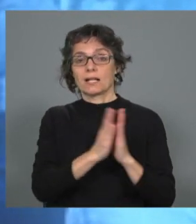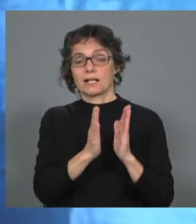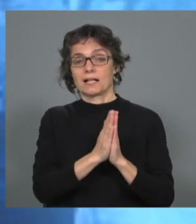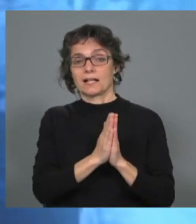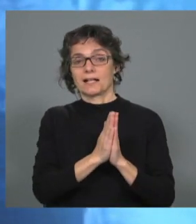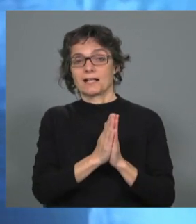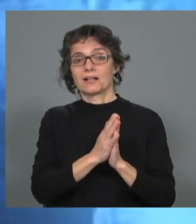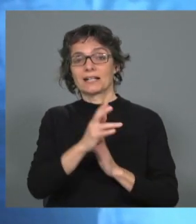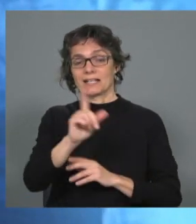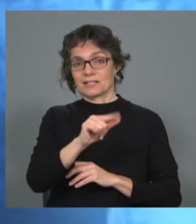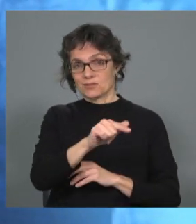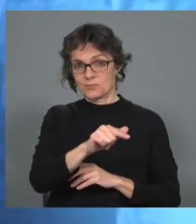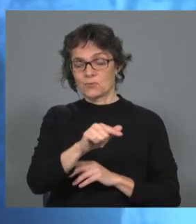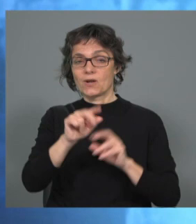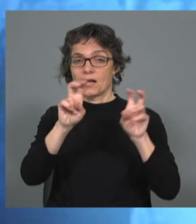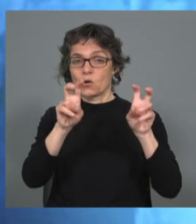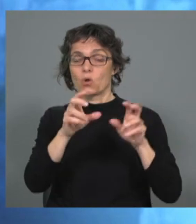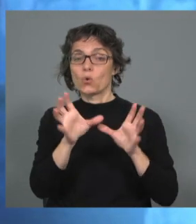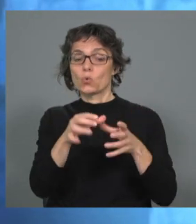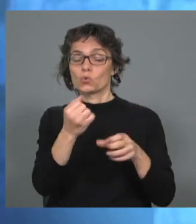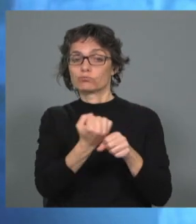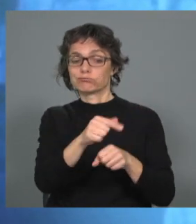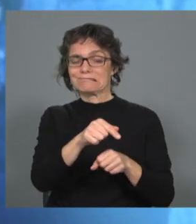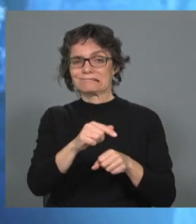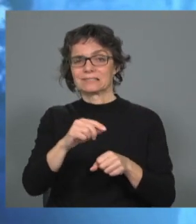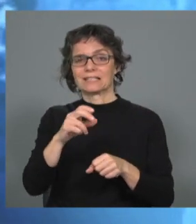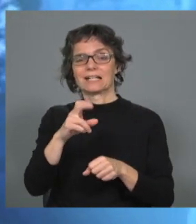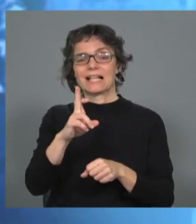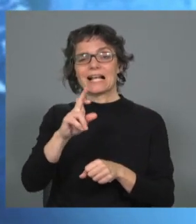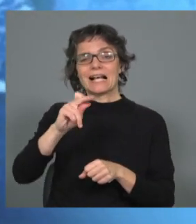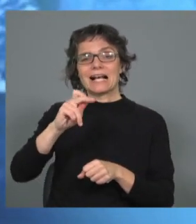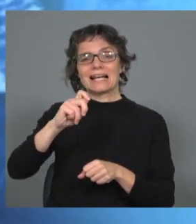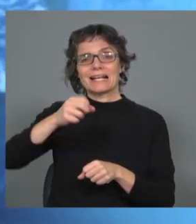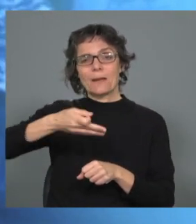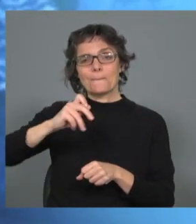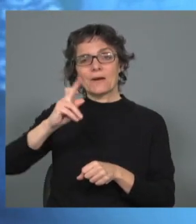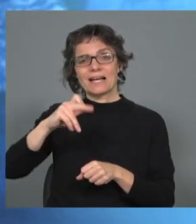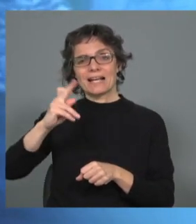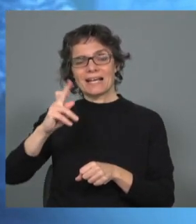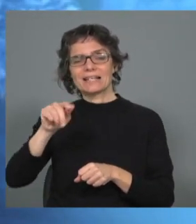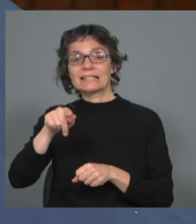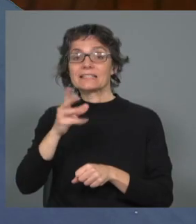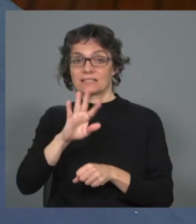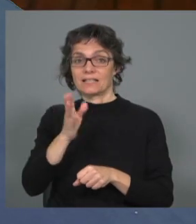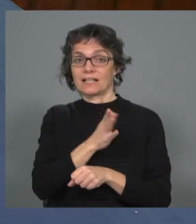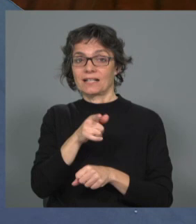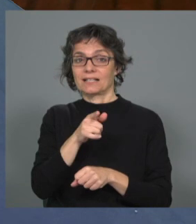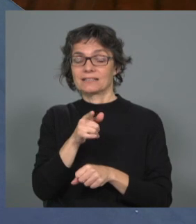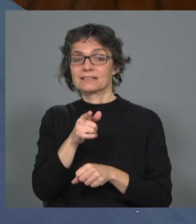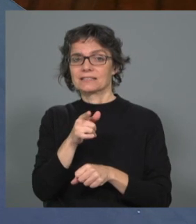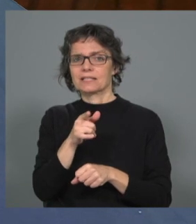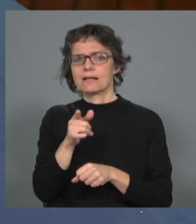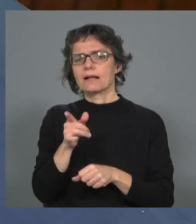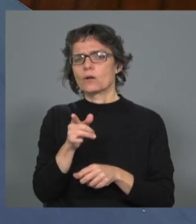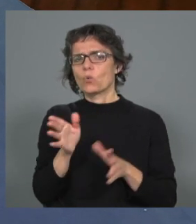Isabel, chamado Reparar, e que antes desta exortação apostólica já fazia um itinerário muito na linha